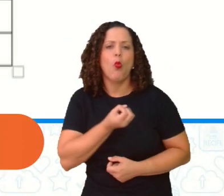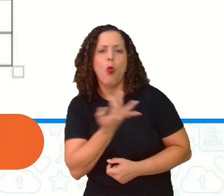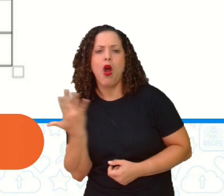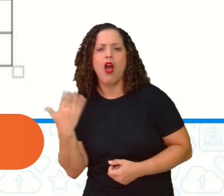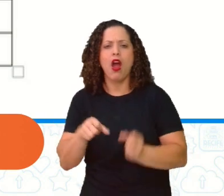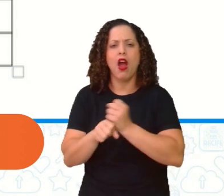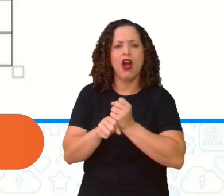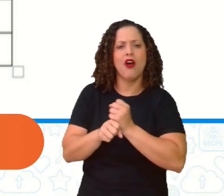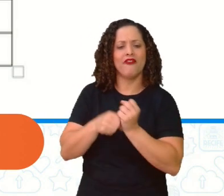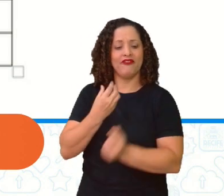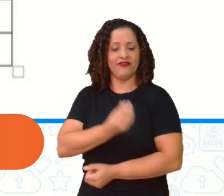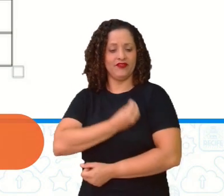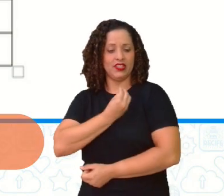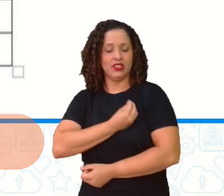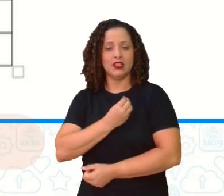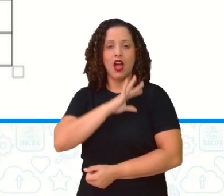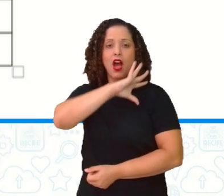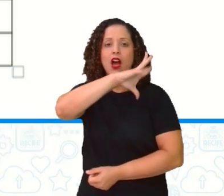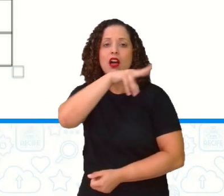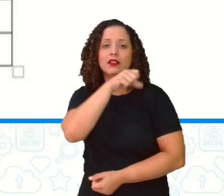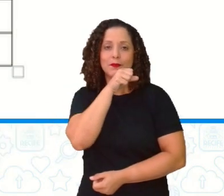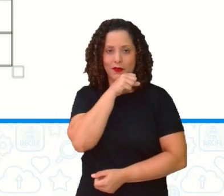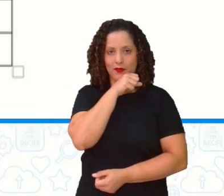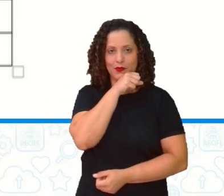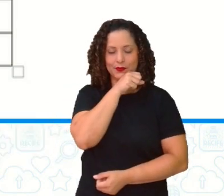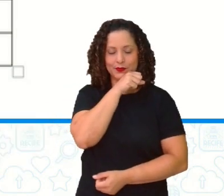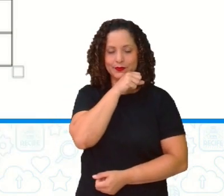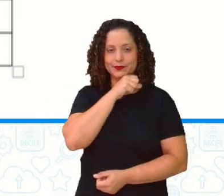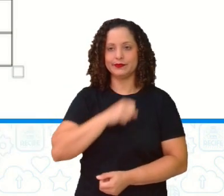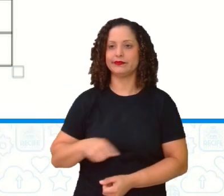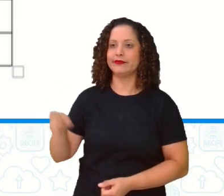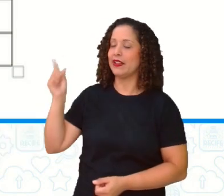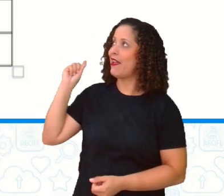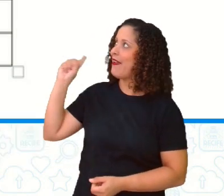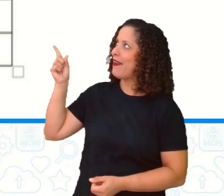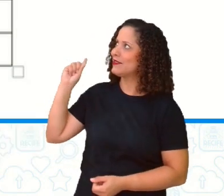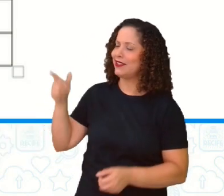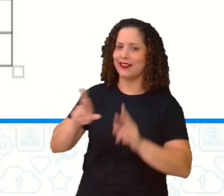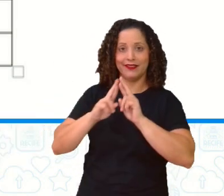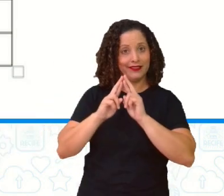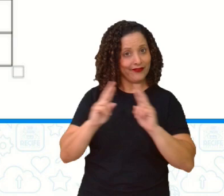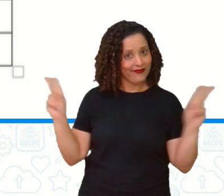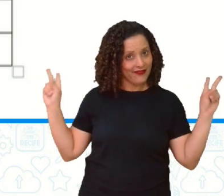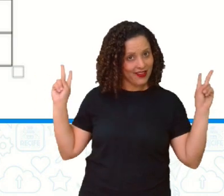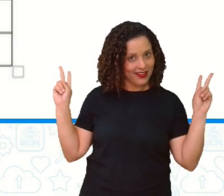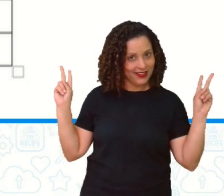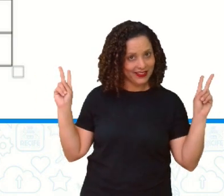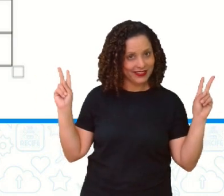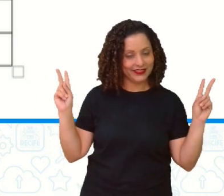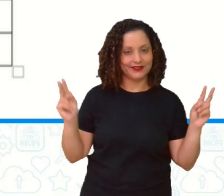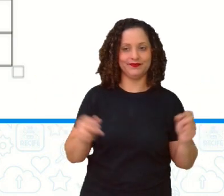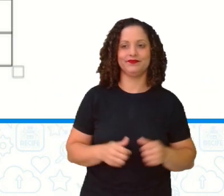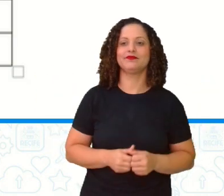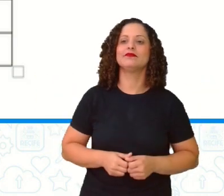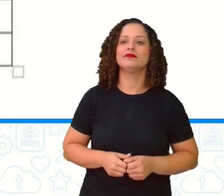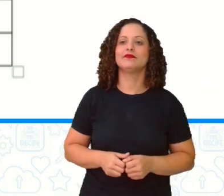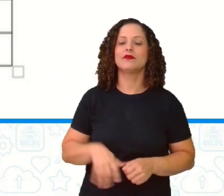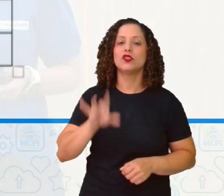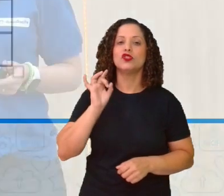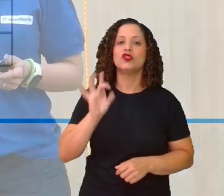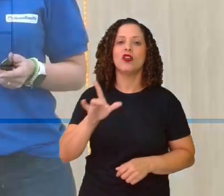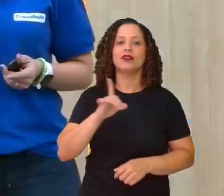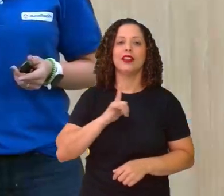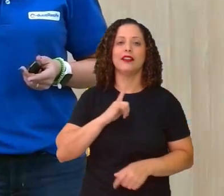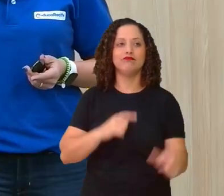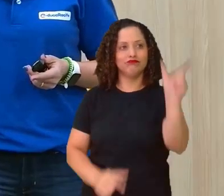alguns mamíferos. Agora, percebam que essa tabela ela é diferente. Eu só tenho